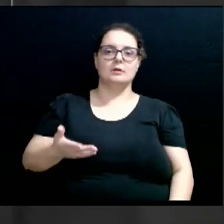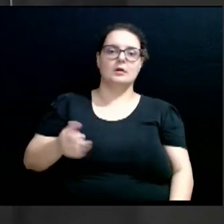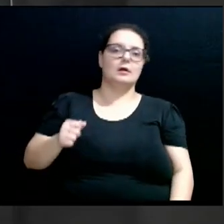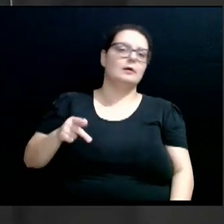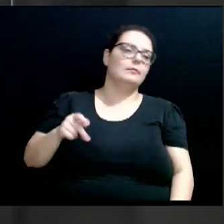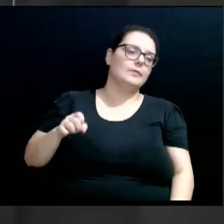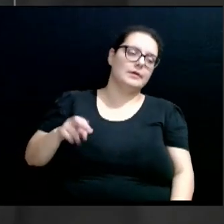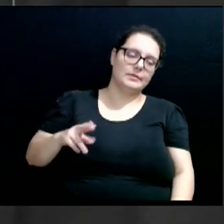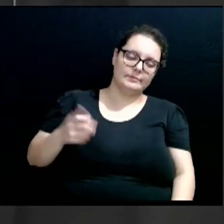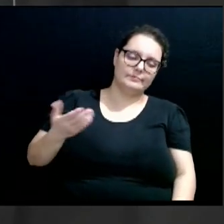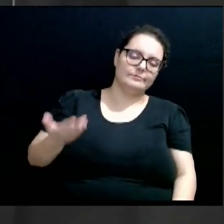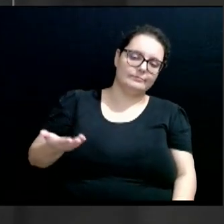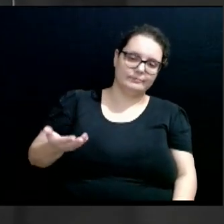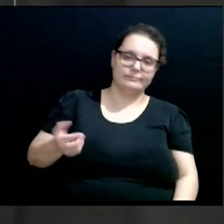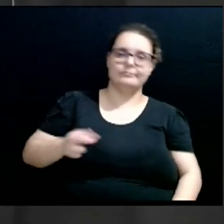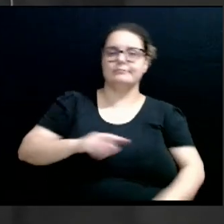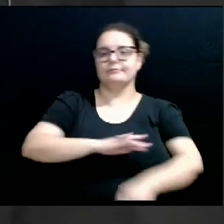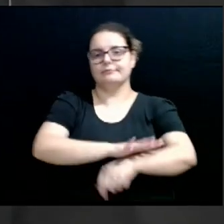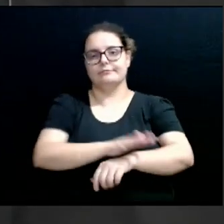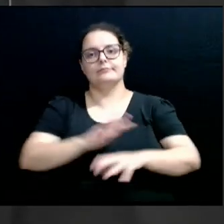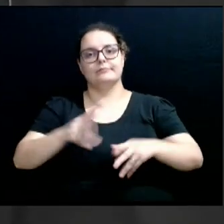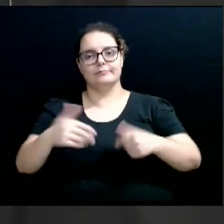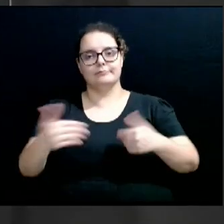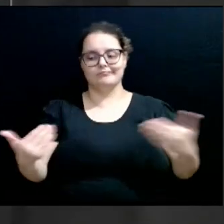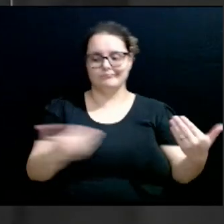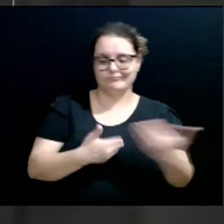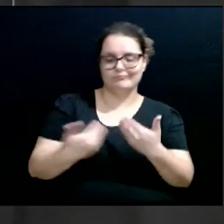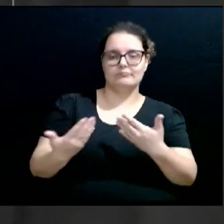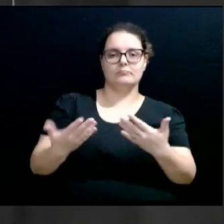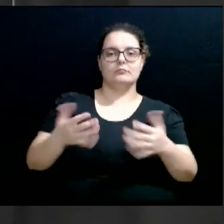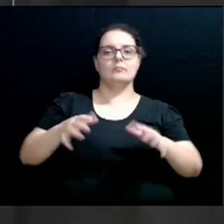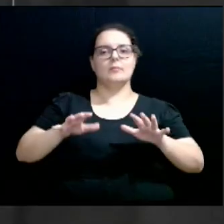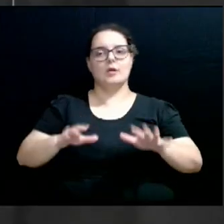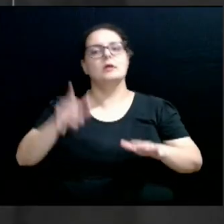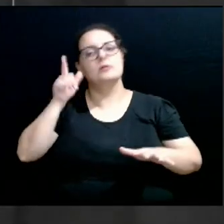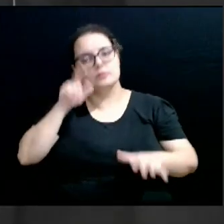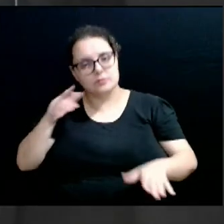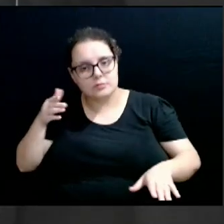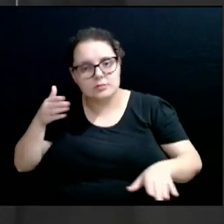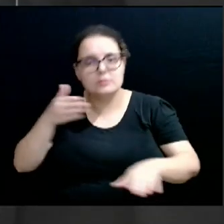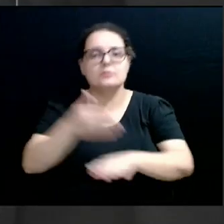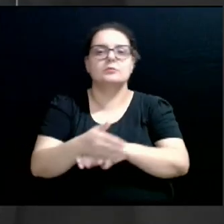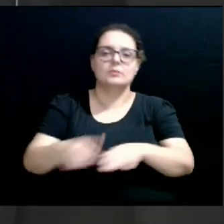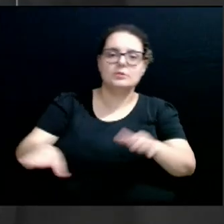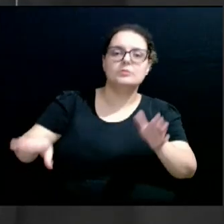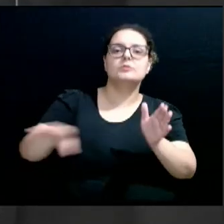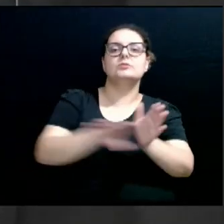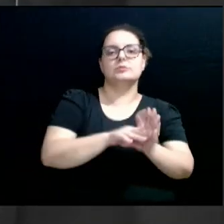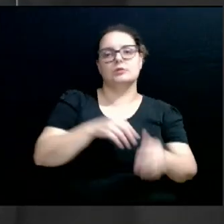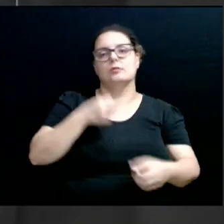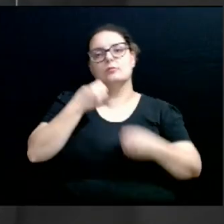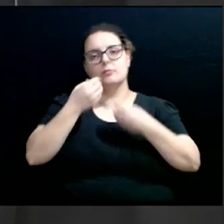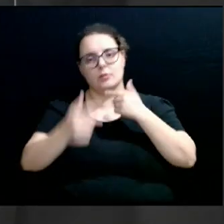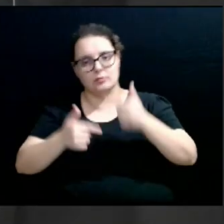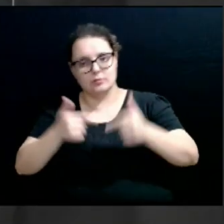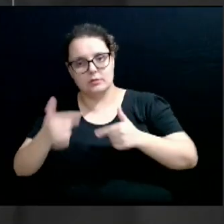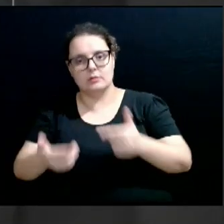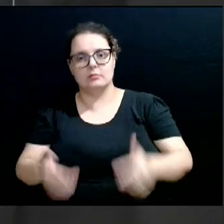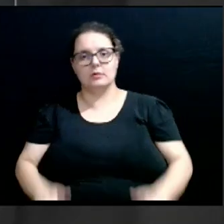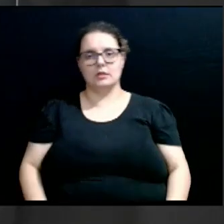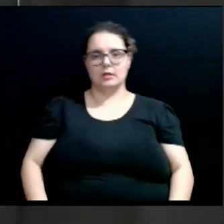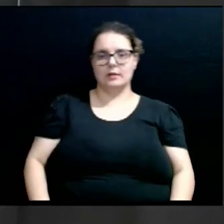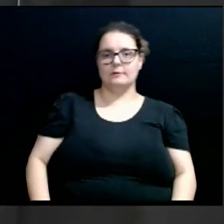nos atravessa. É difícil, mas que dá para chegar também. Chegar e fazer um bom trabalho, que você vai ouvir muitas